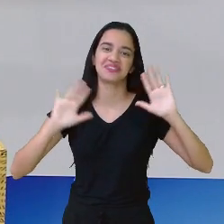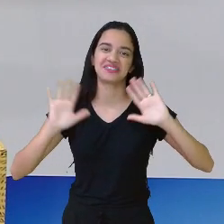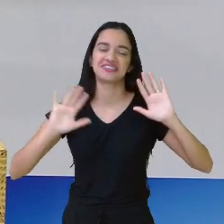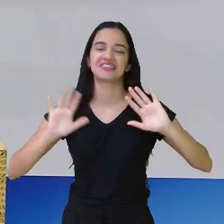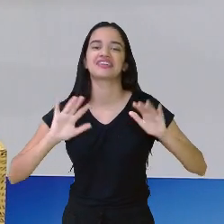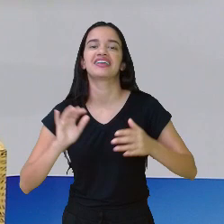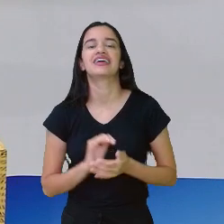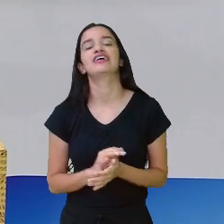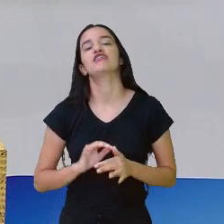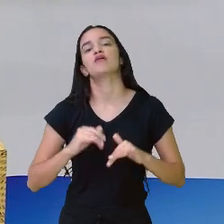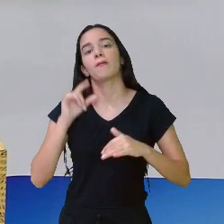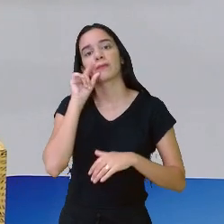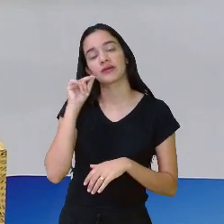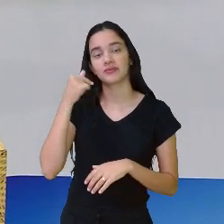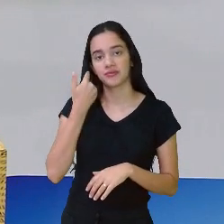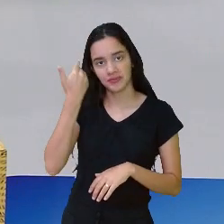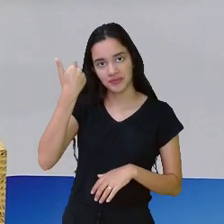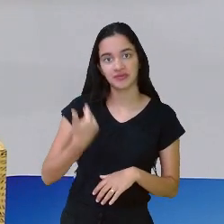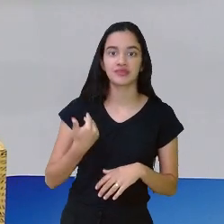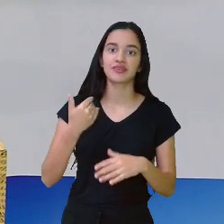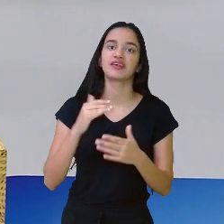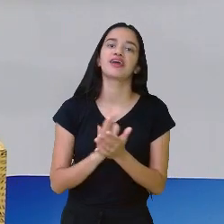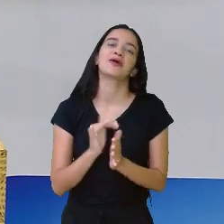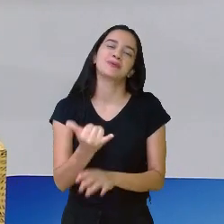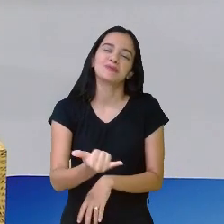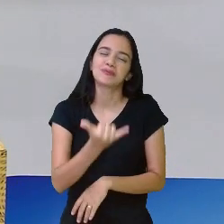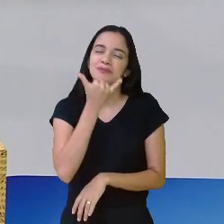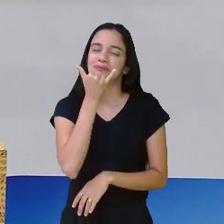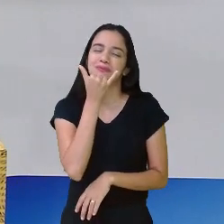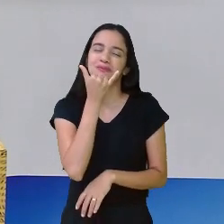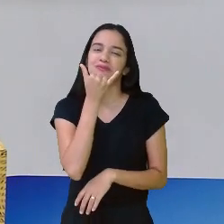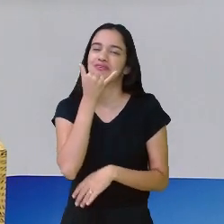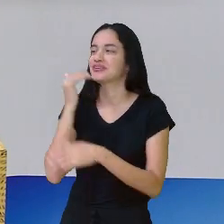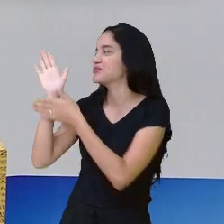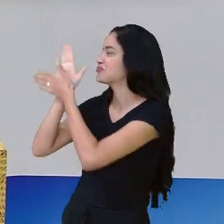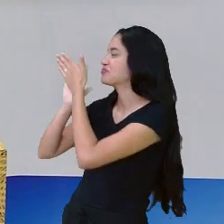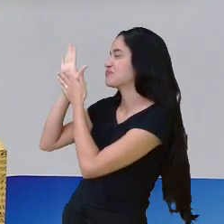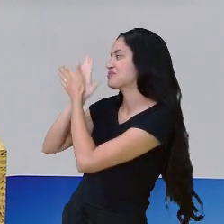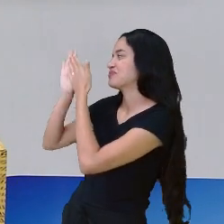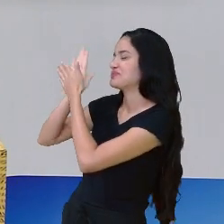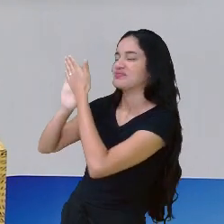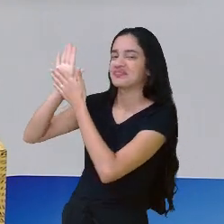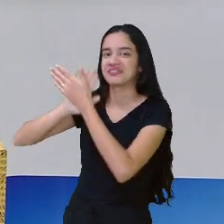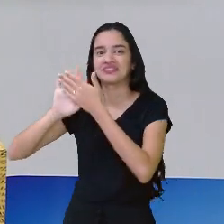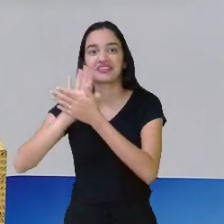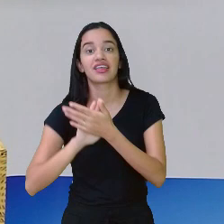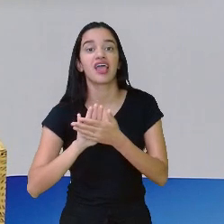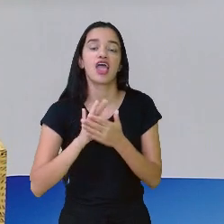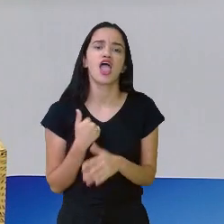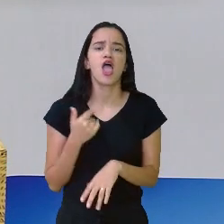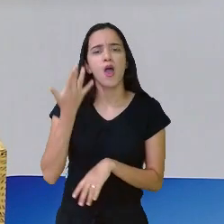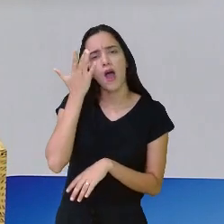mãozinha errada, a Midian. Midian, mil perdões, muito obrigada,